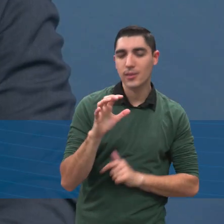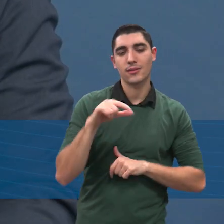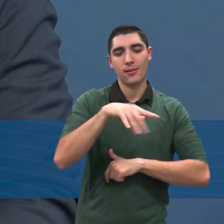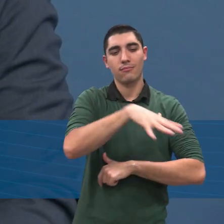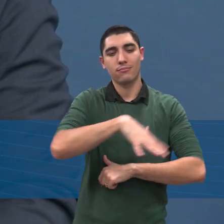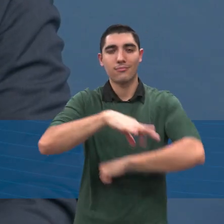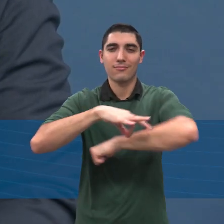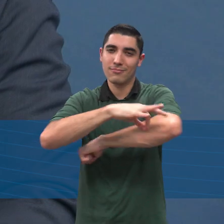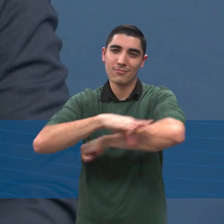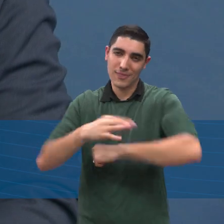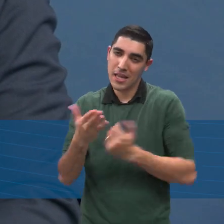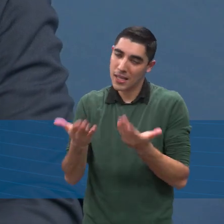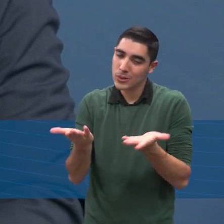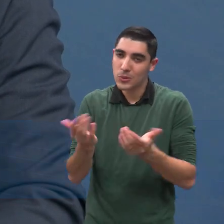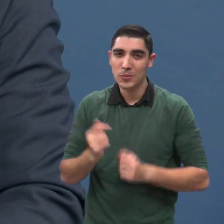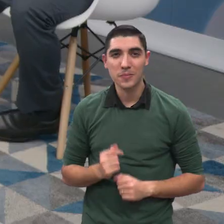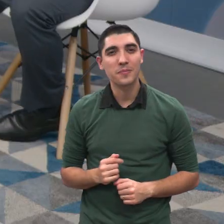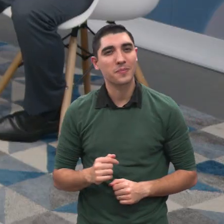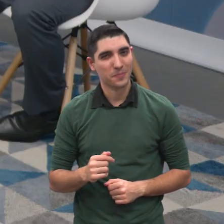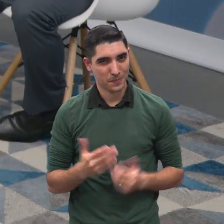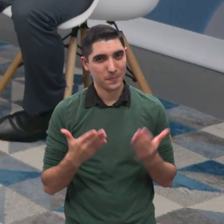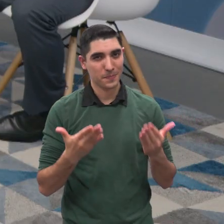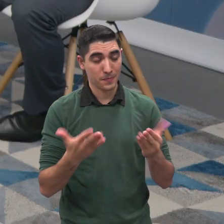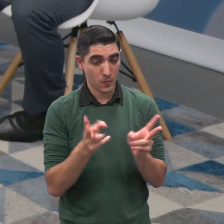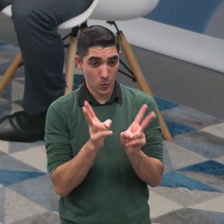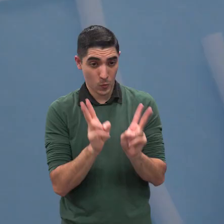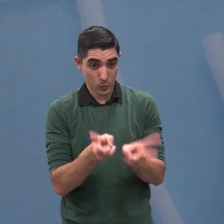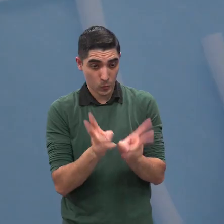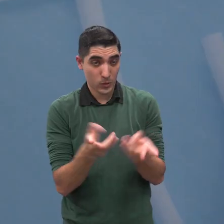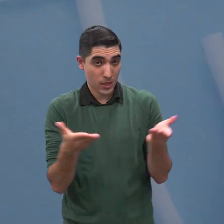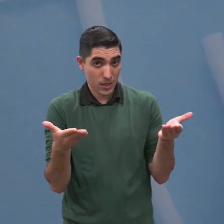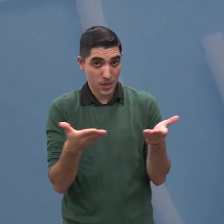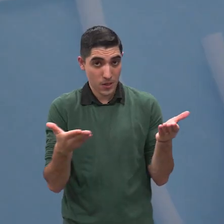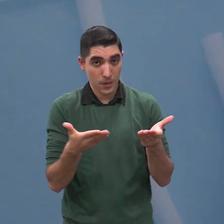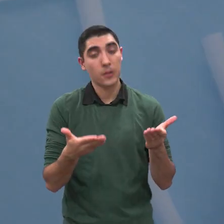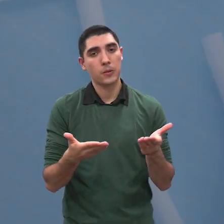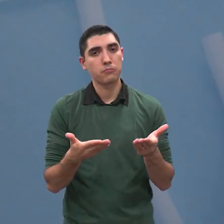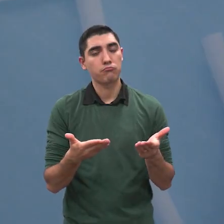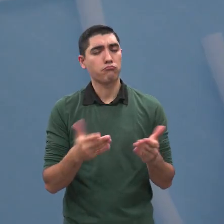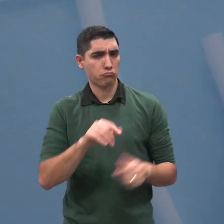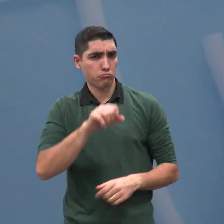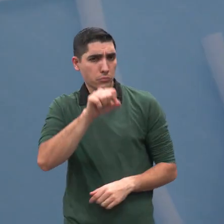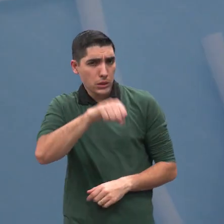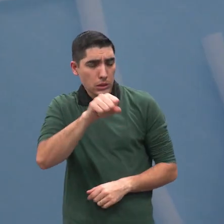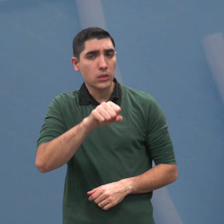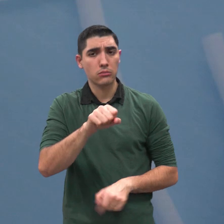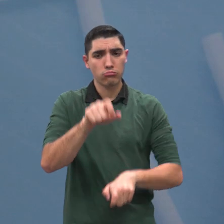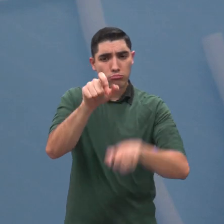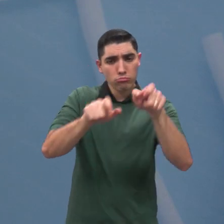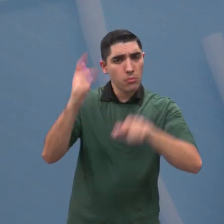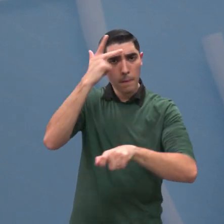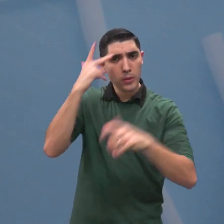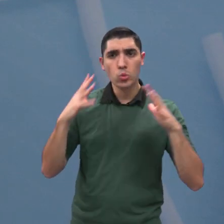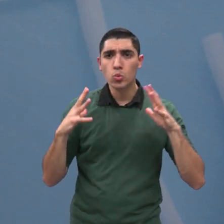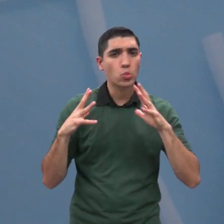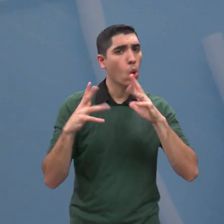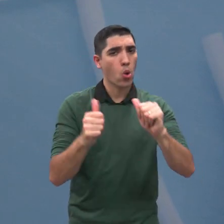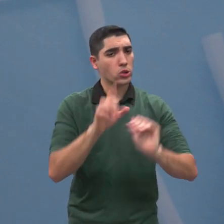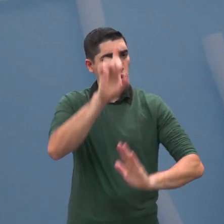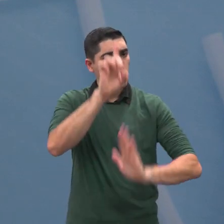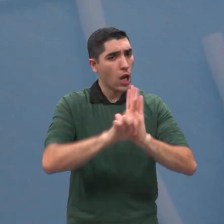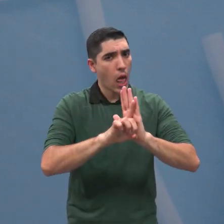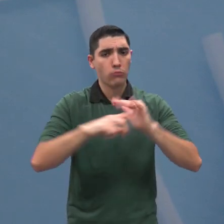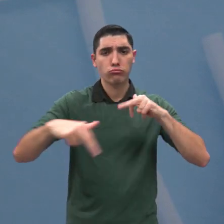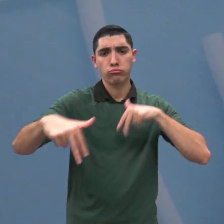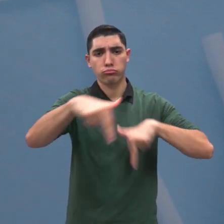Então é isso. Vamos seguir daqui, então. É direito de ir e vir do cidadão, né, gente?